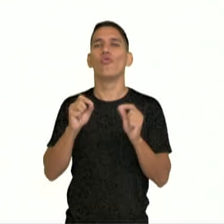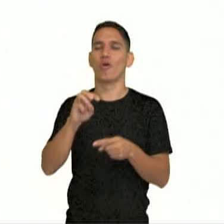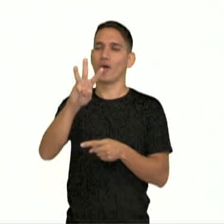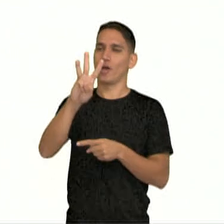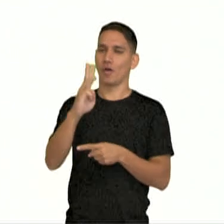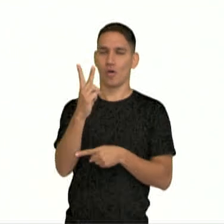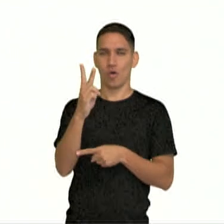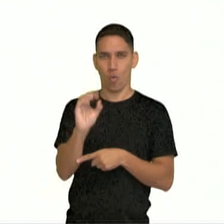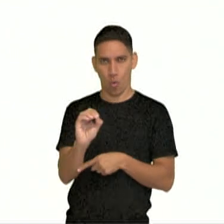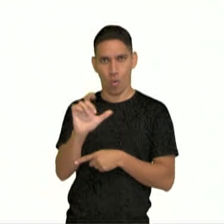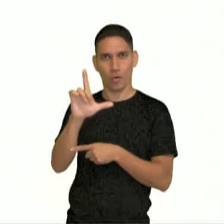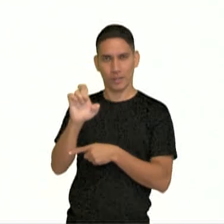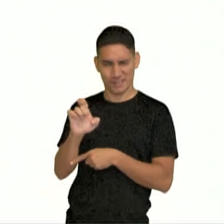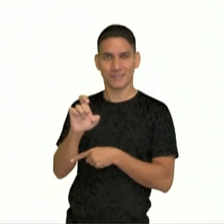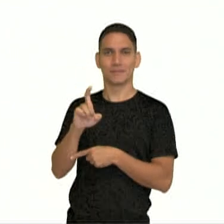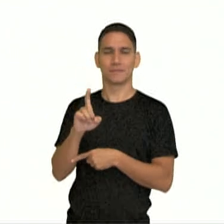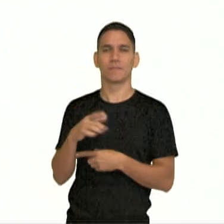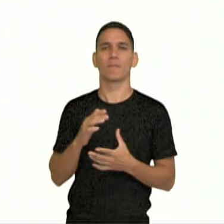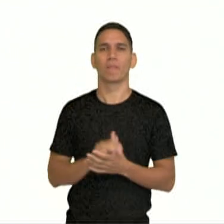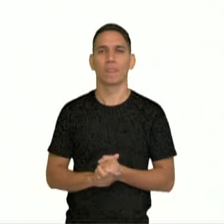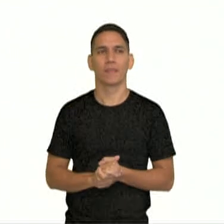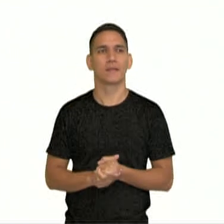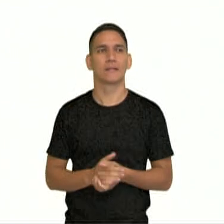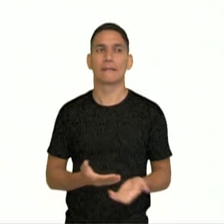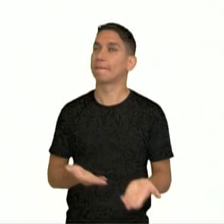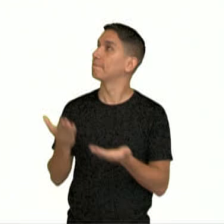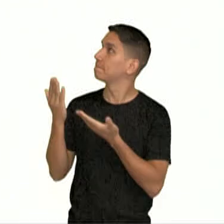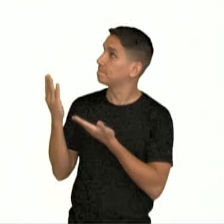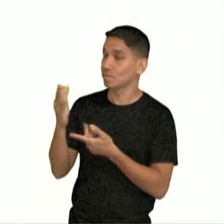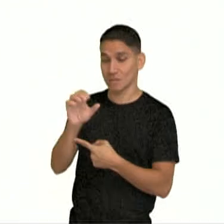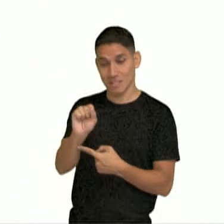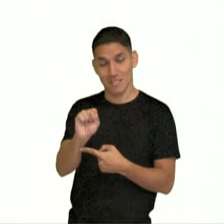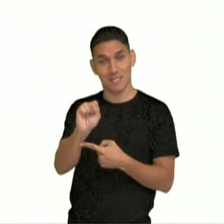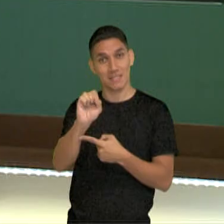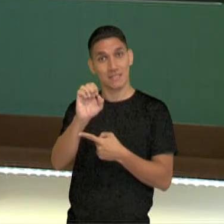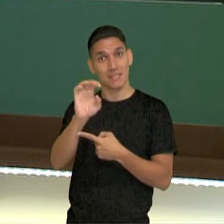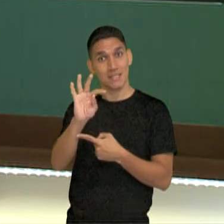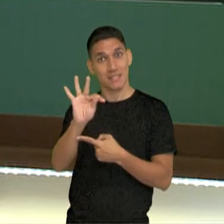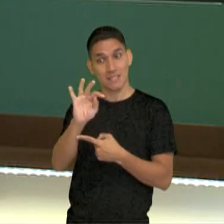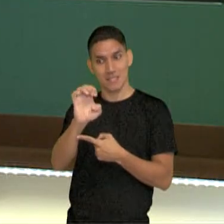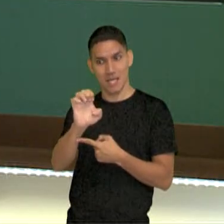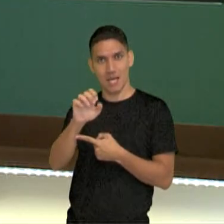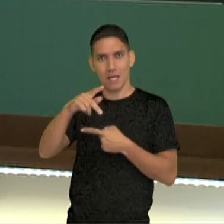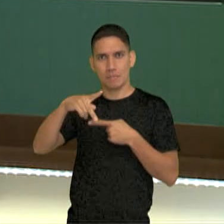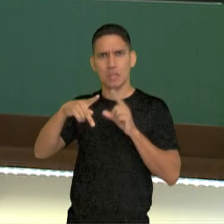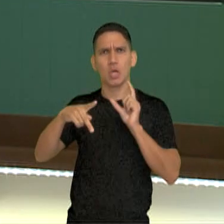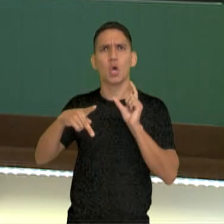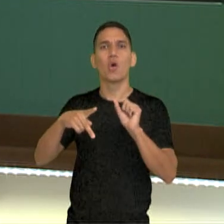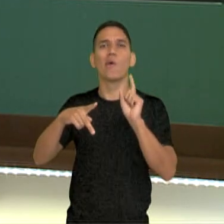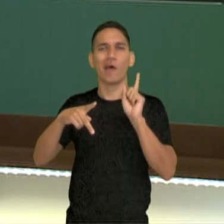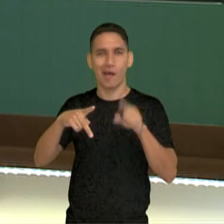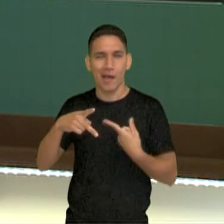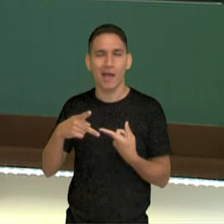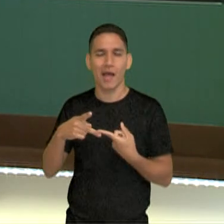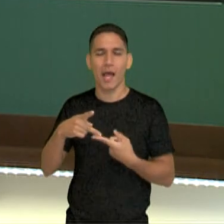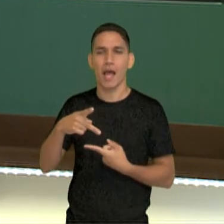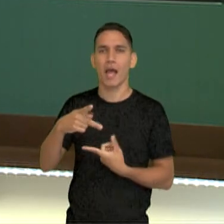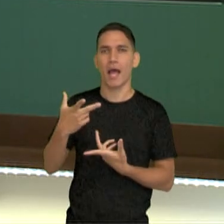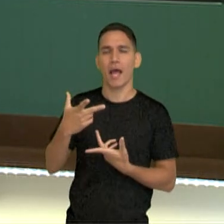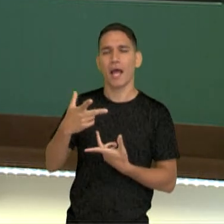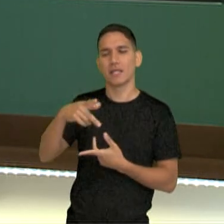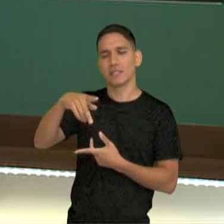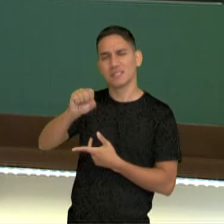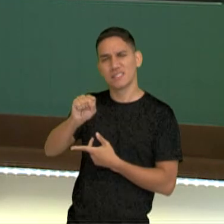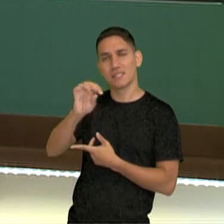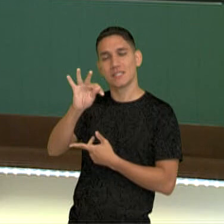um deles, ok? Mesmo pai e mãe. E o step, que seria step sister, que